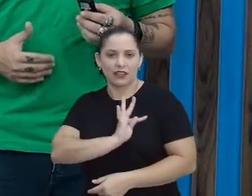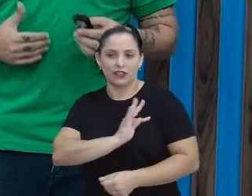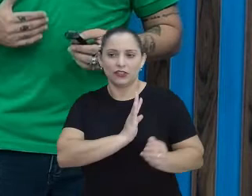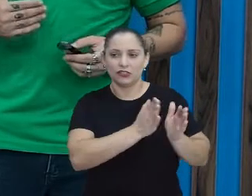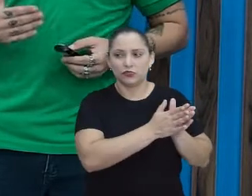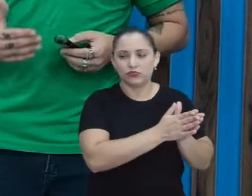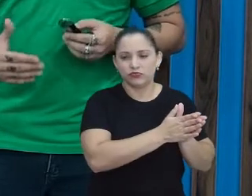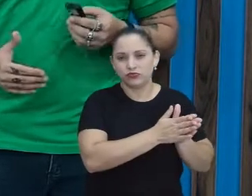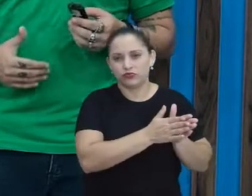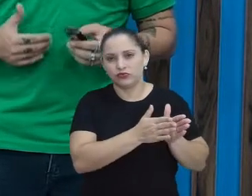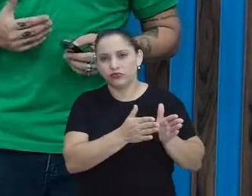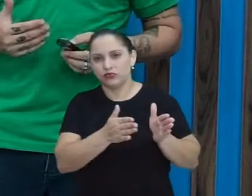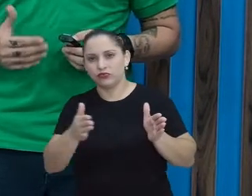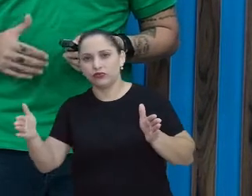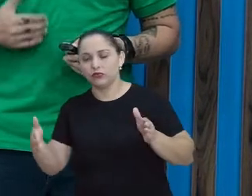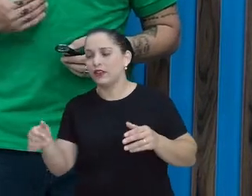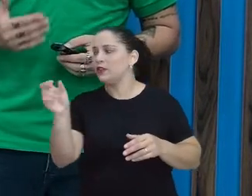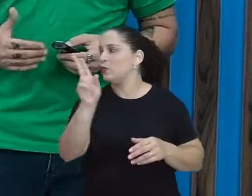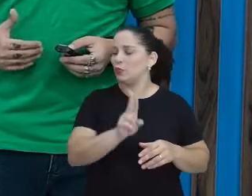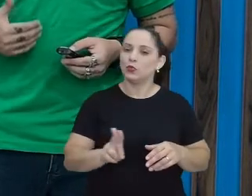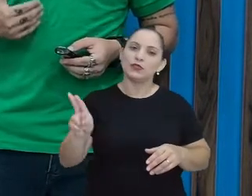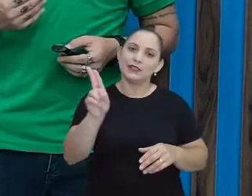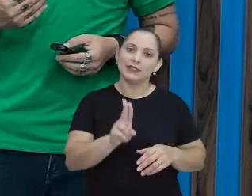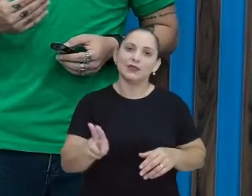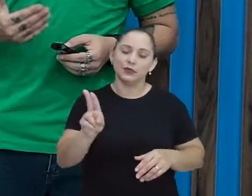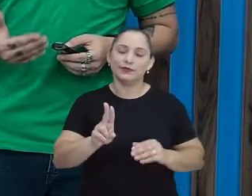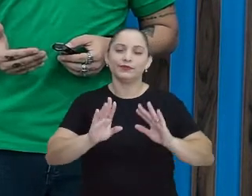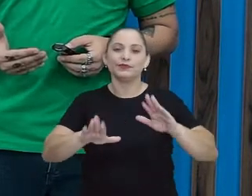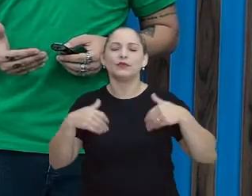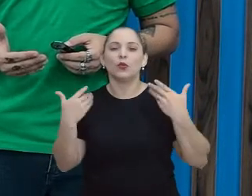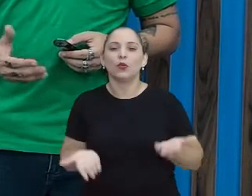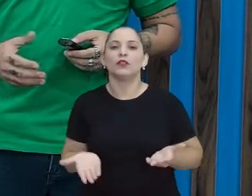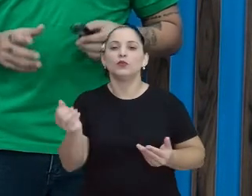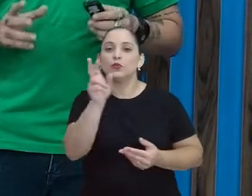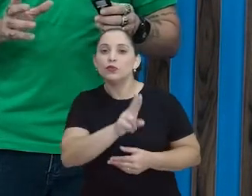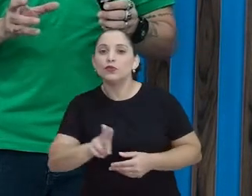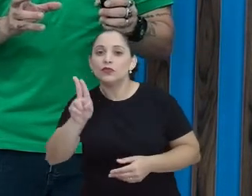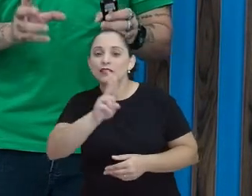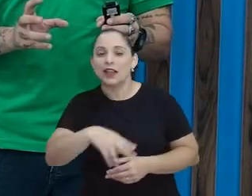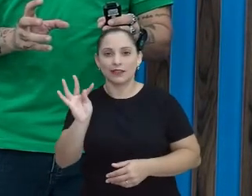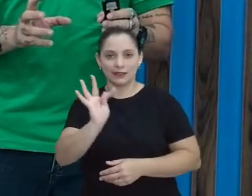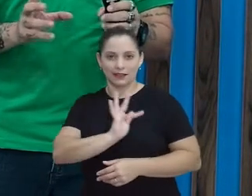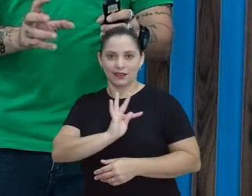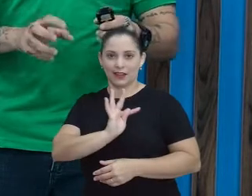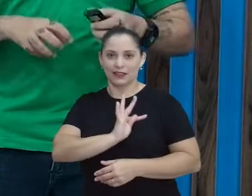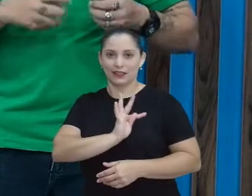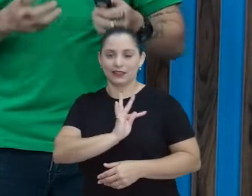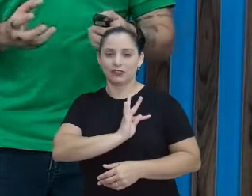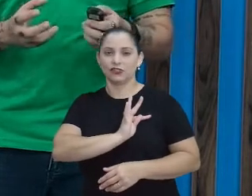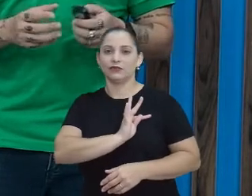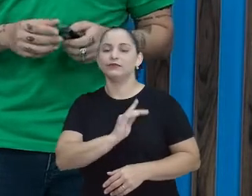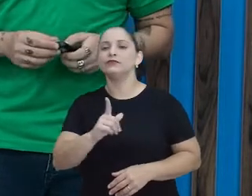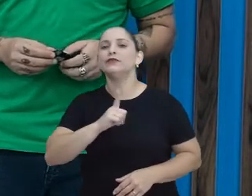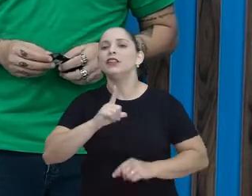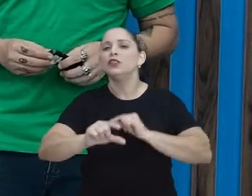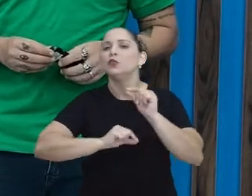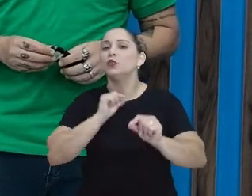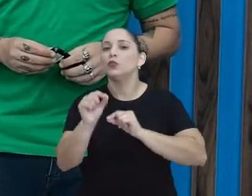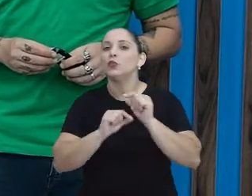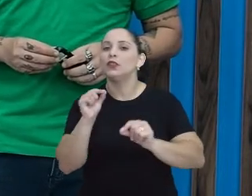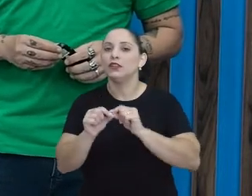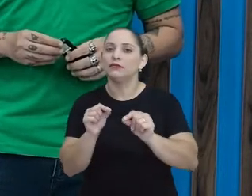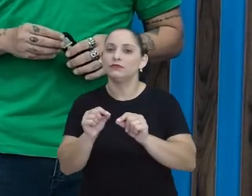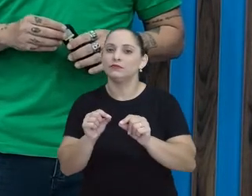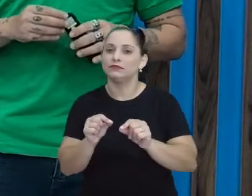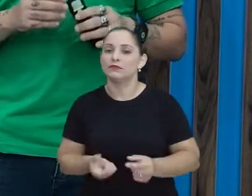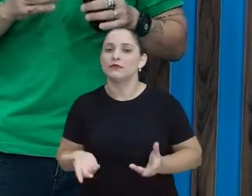vai utilizando as técnicas e quando você utiliza essas técnicas, a gente vai tentar nessa aula partir do ponto onde a